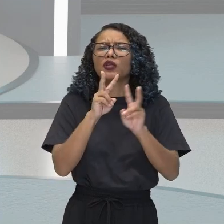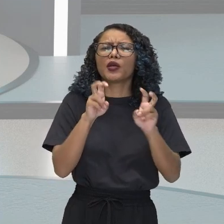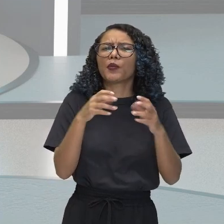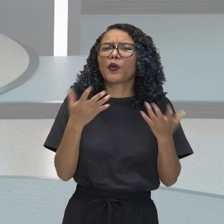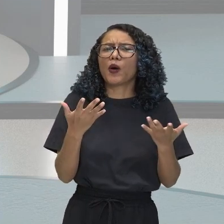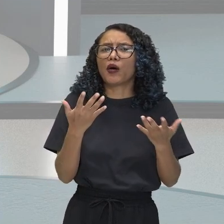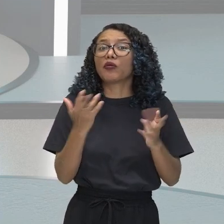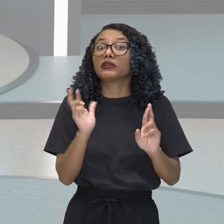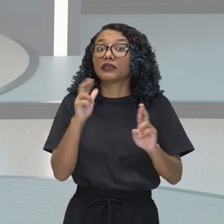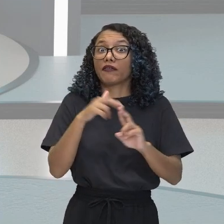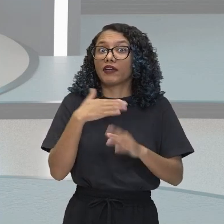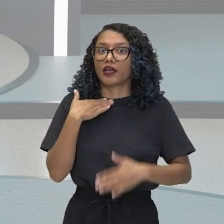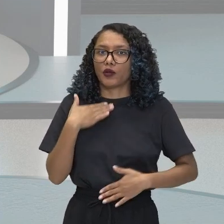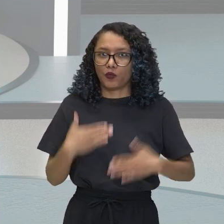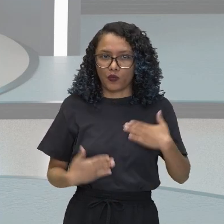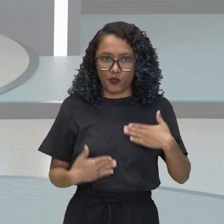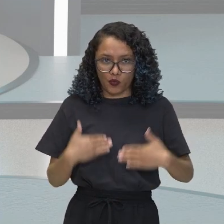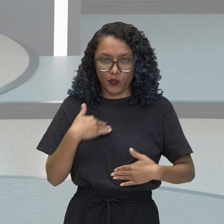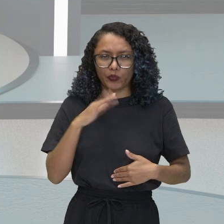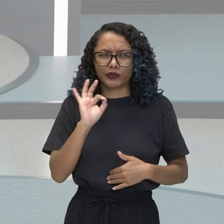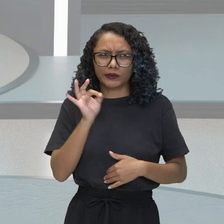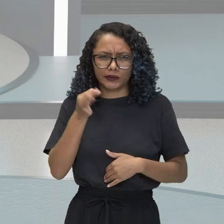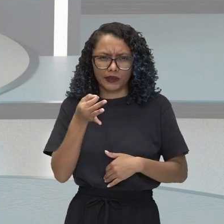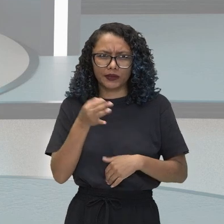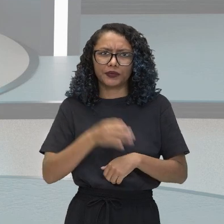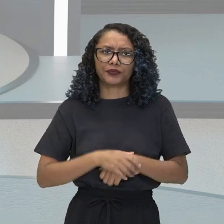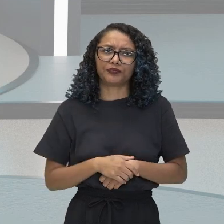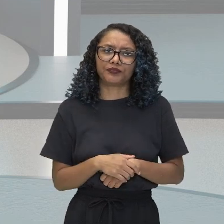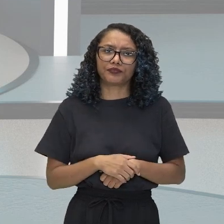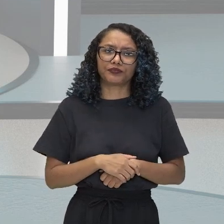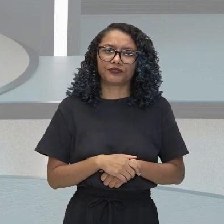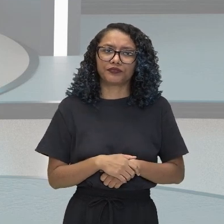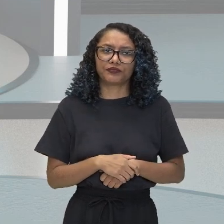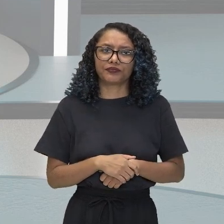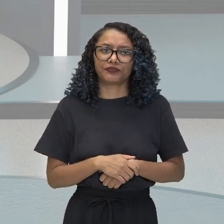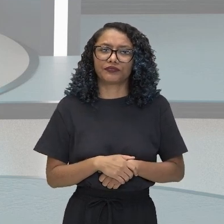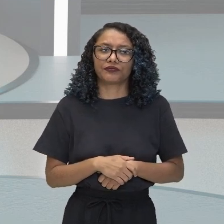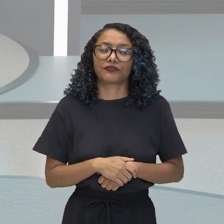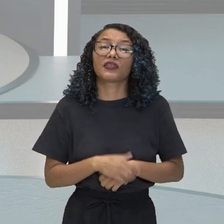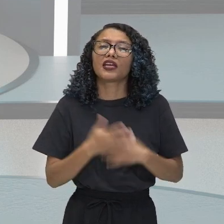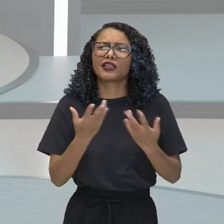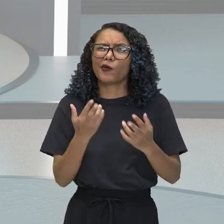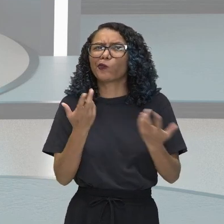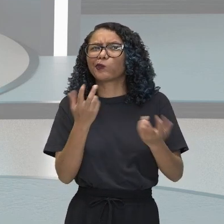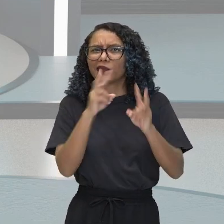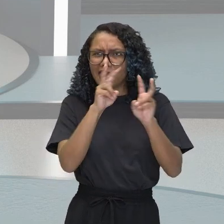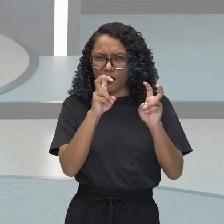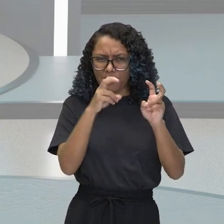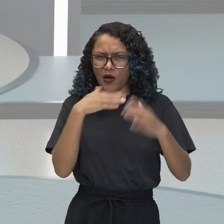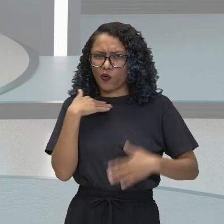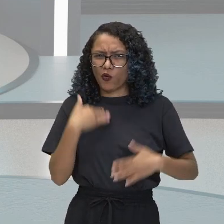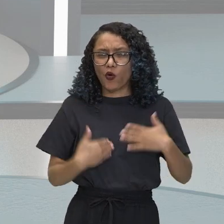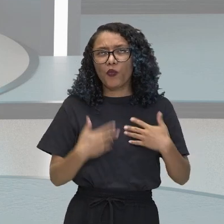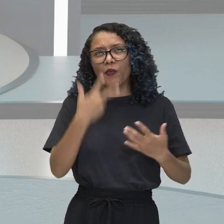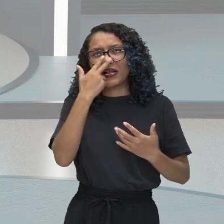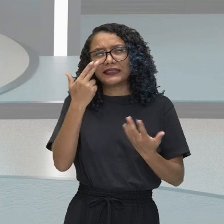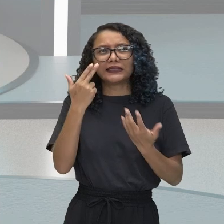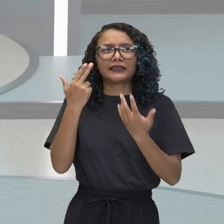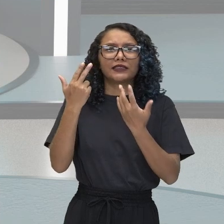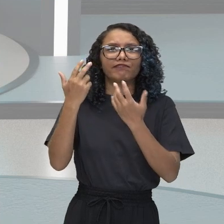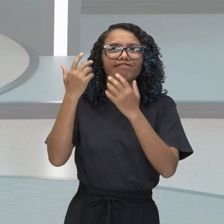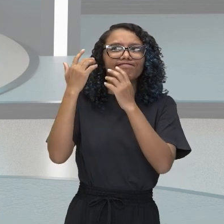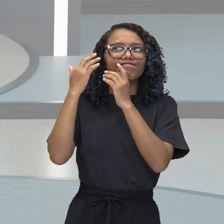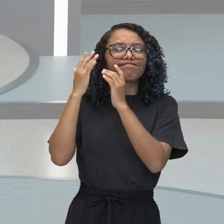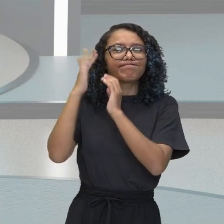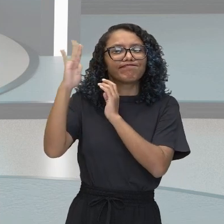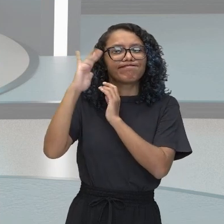esse assunto de corpo, ele é algo também um pouco abstrato, porque hoje vamos compreender que